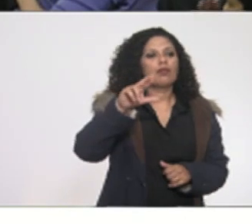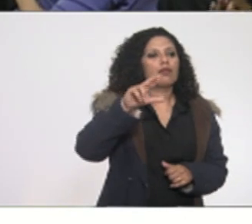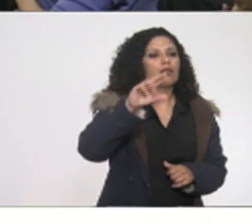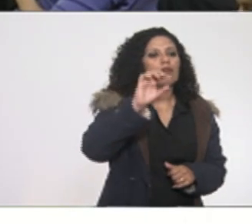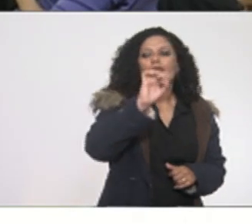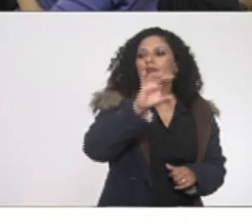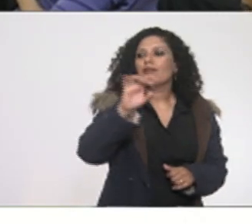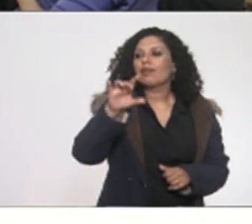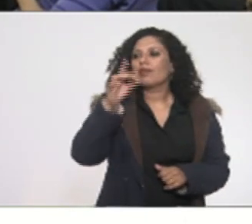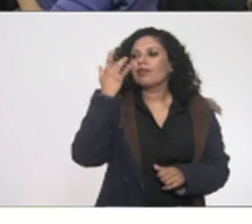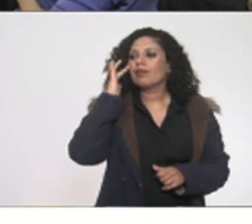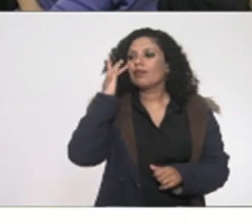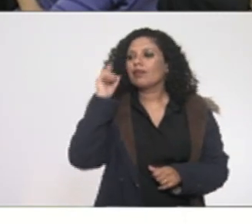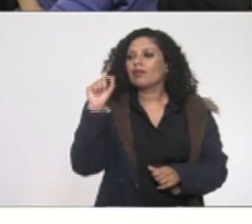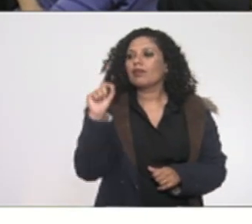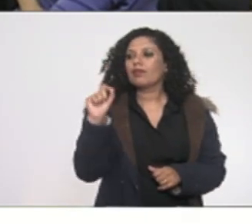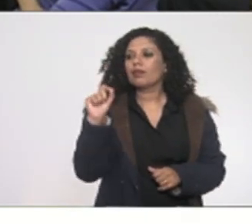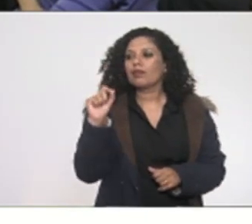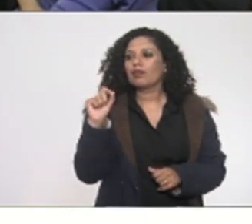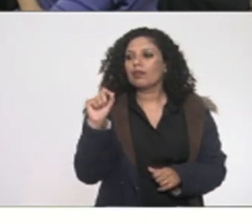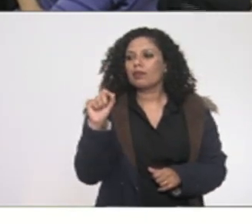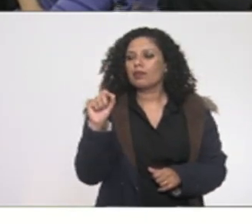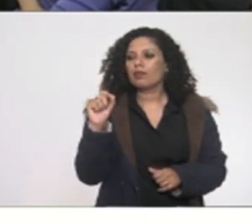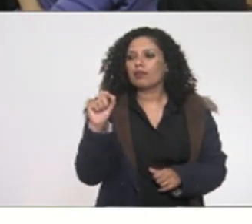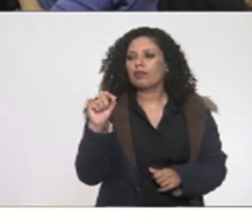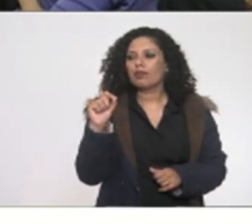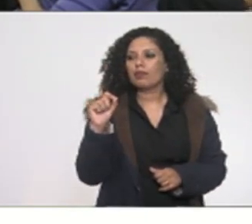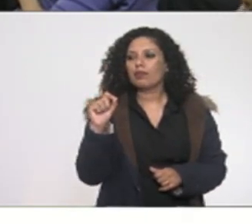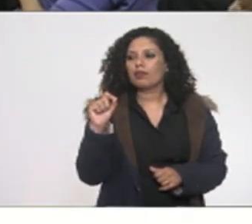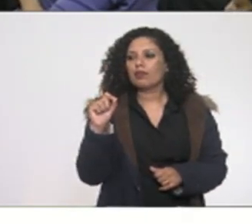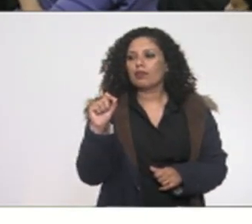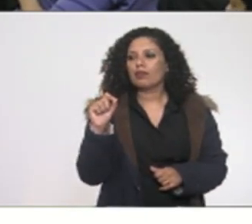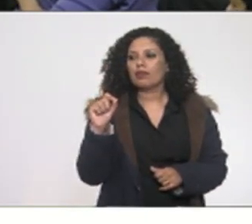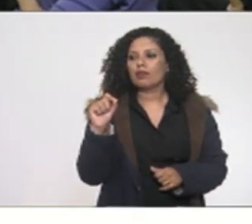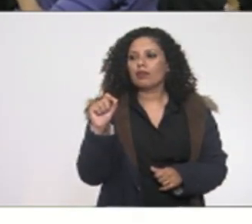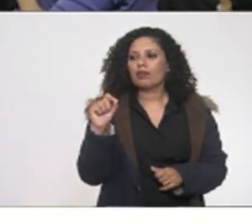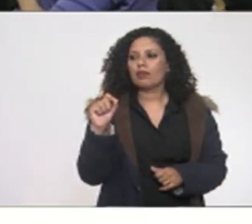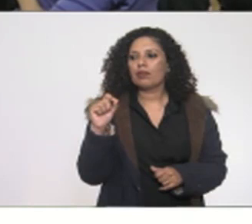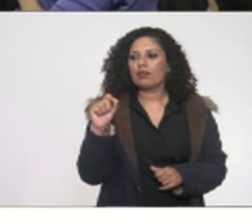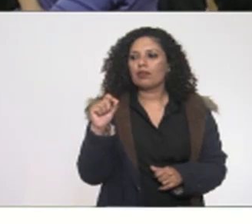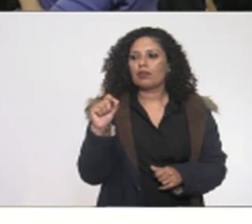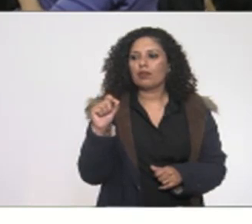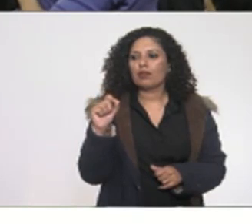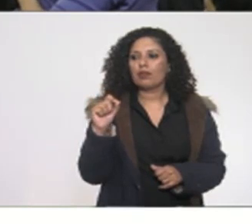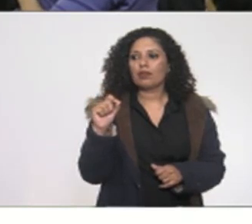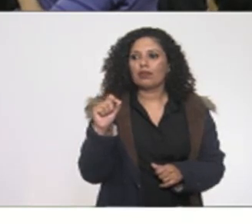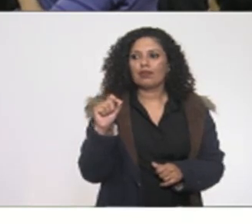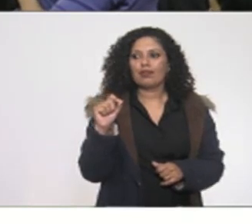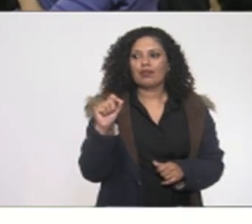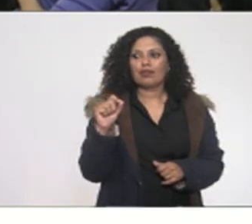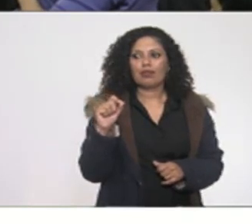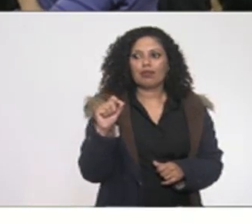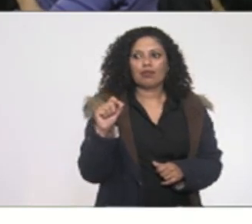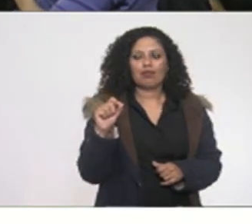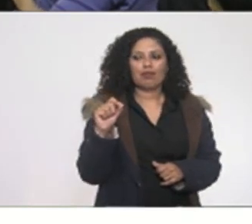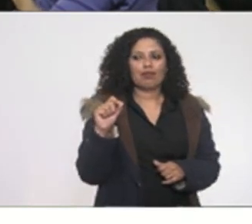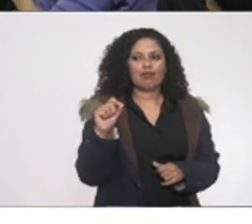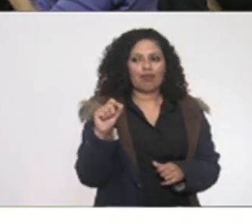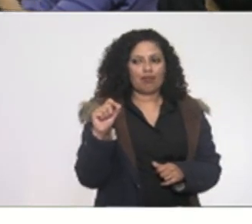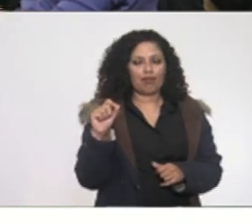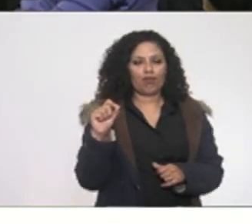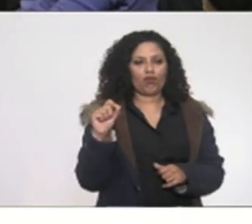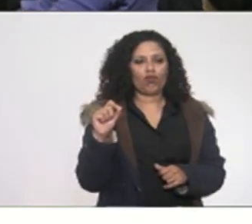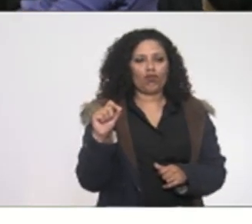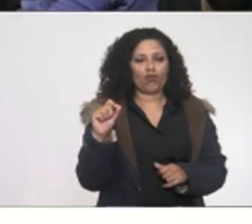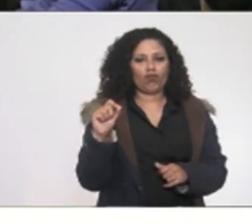deputado Dionísio Lins? Favorável. Como vota deputado? Favorável. Portanto, por unanimidade, meu voto é favorável. Vamos oficiar para isso, é um dado